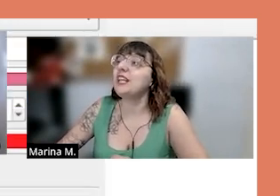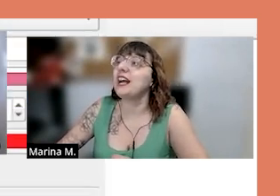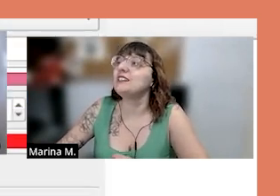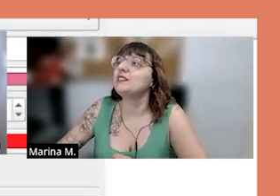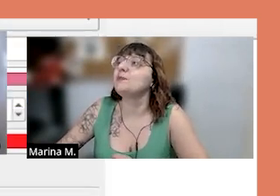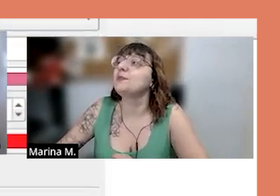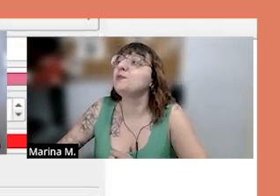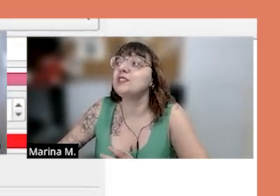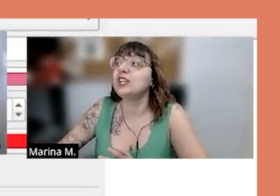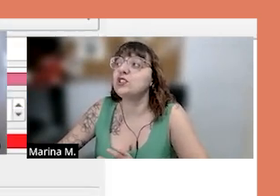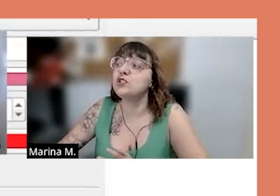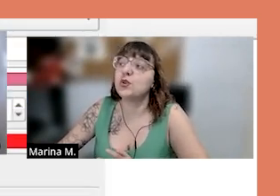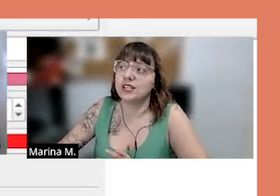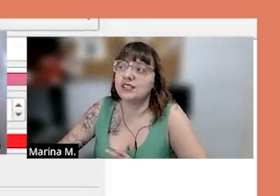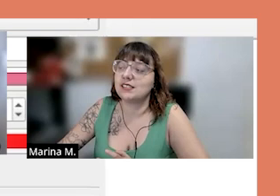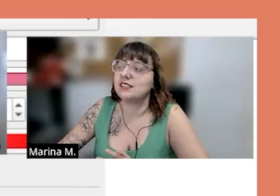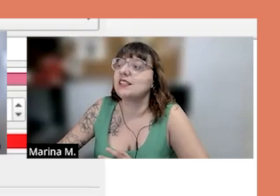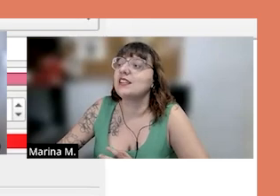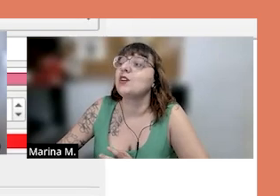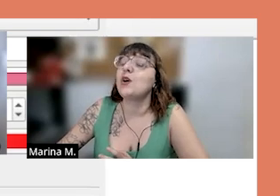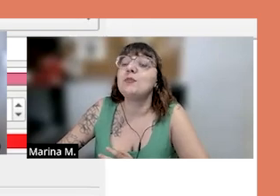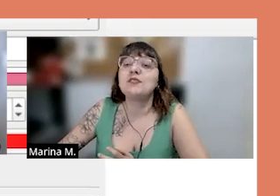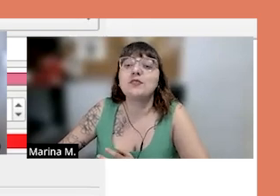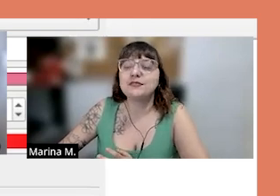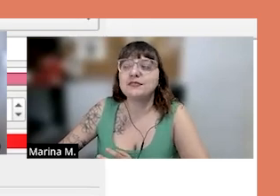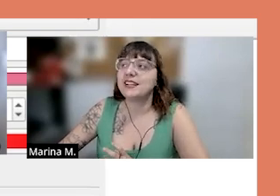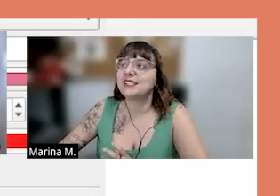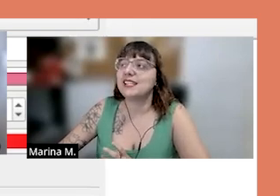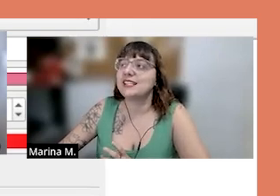vou mudar para um gradiente de cores. Como que